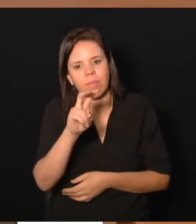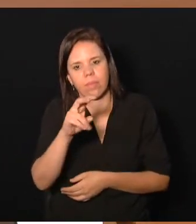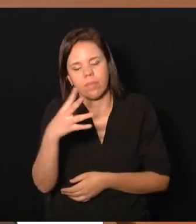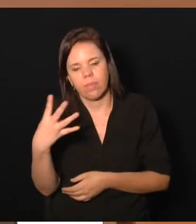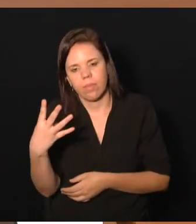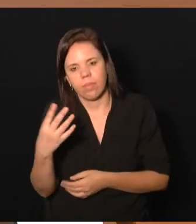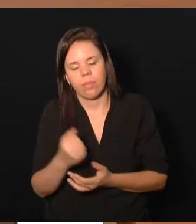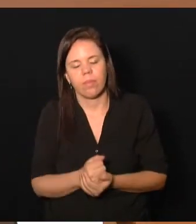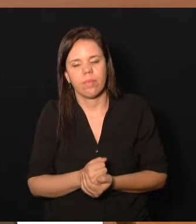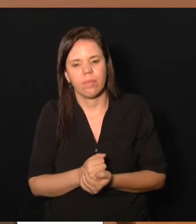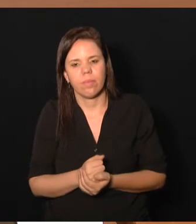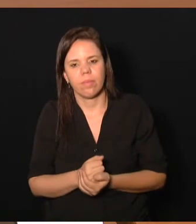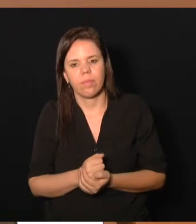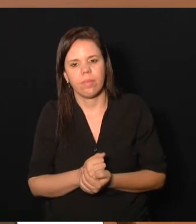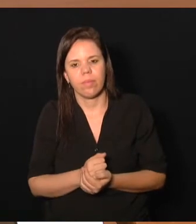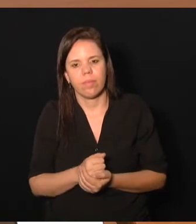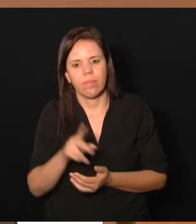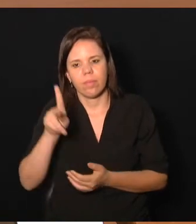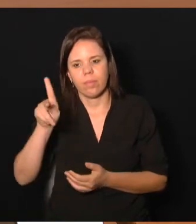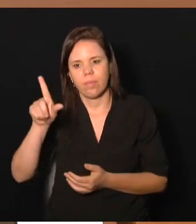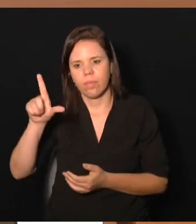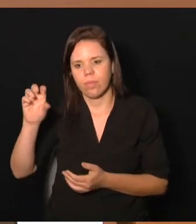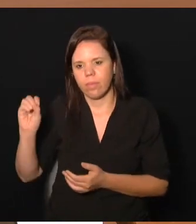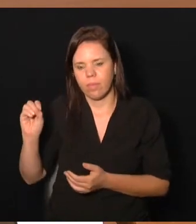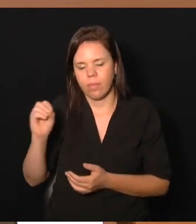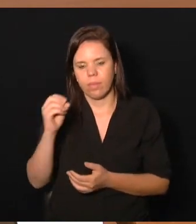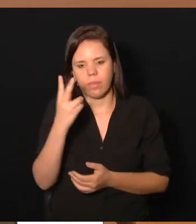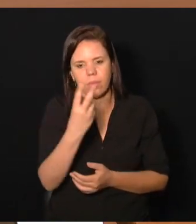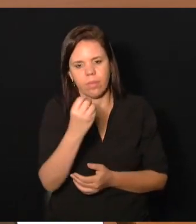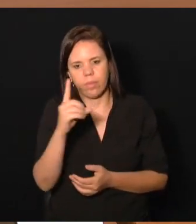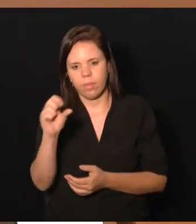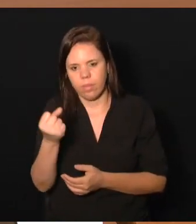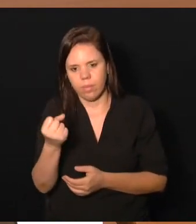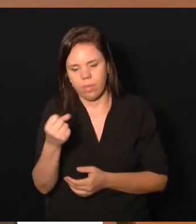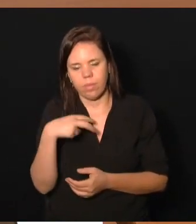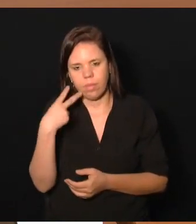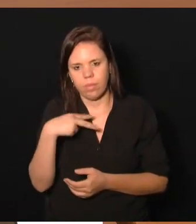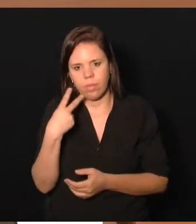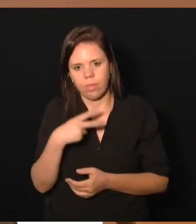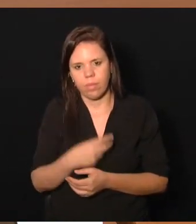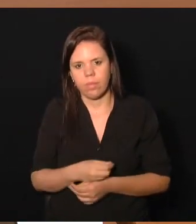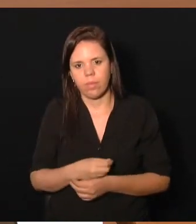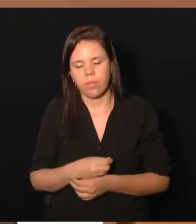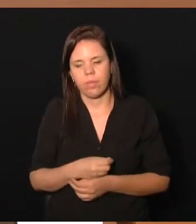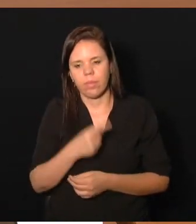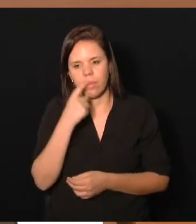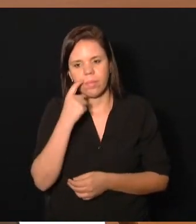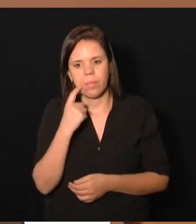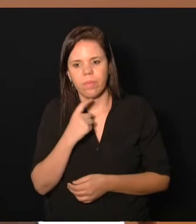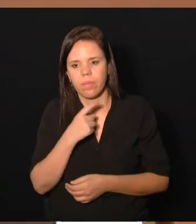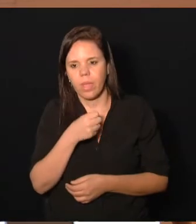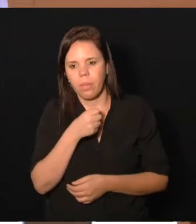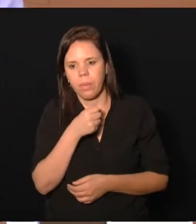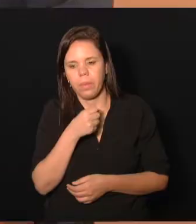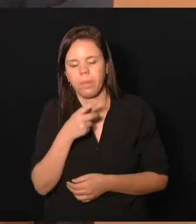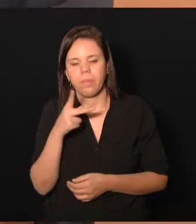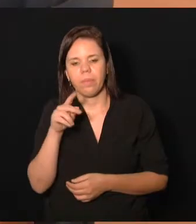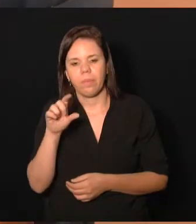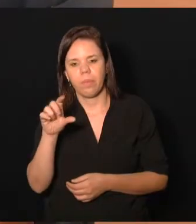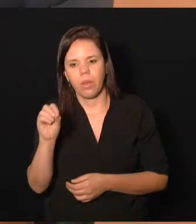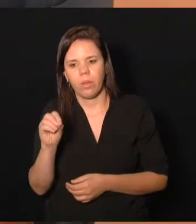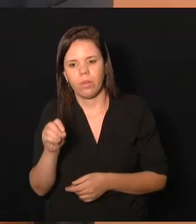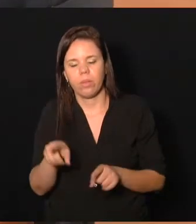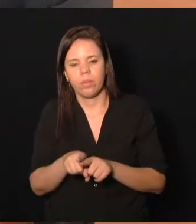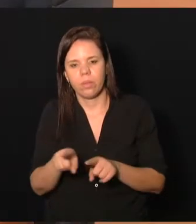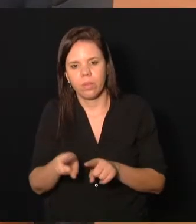228254, PLO 292-2018, do vereador Paulo Galtério, que isenta os maiores de